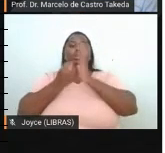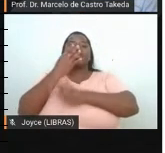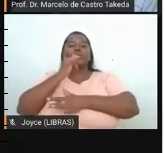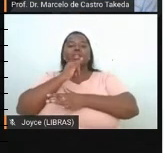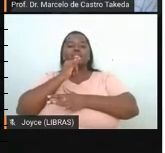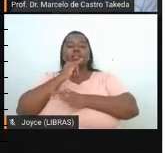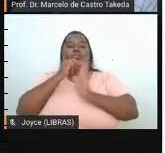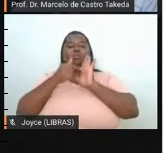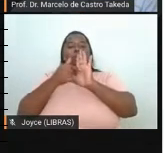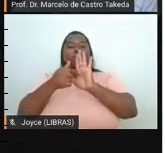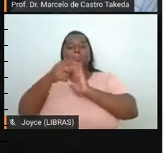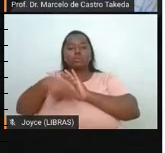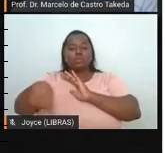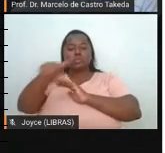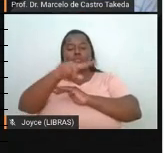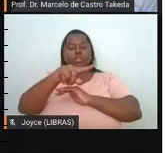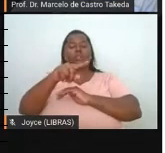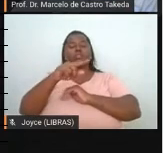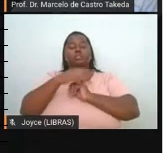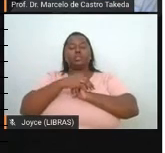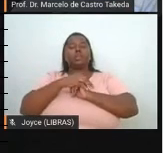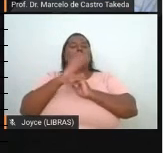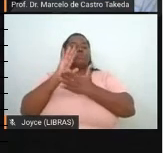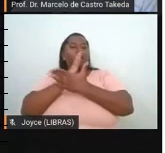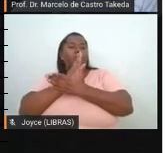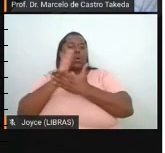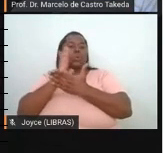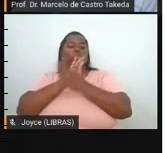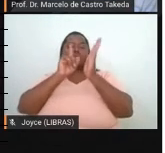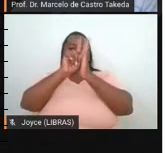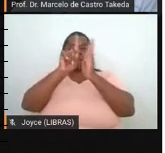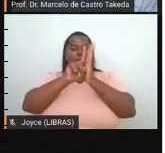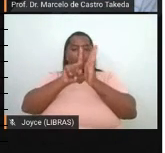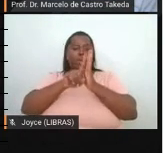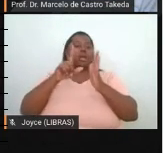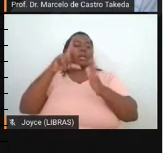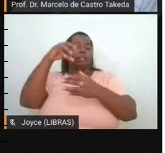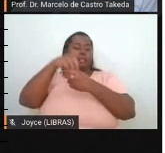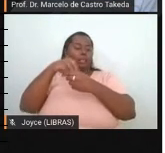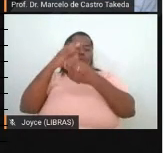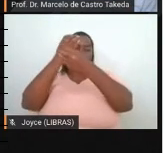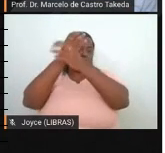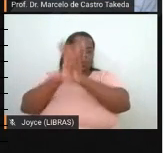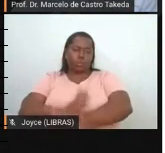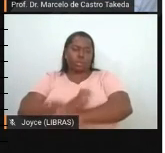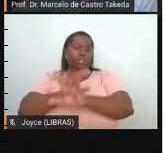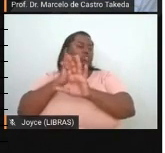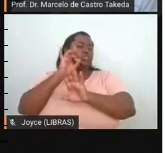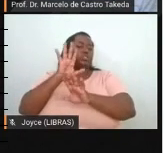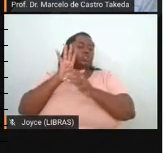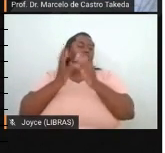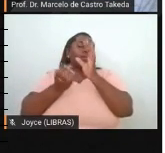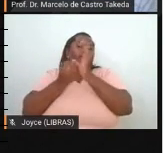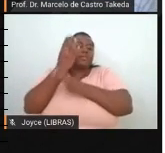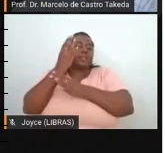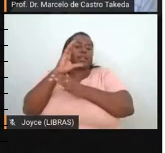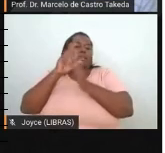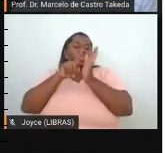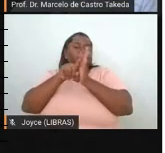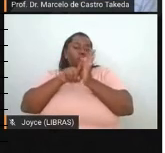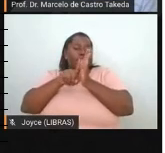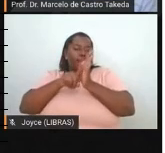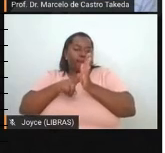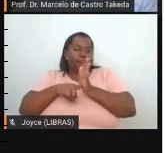no ambiente alguns questionários, são todos vazios, tá? Eu só adicionei os questionários e eles já foram adicionados no